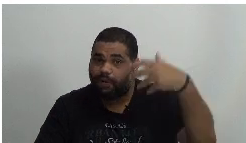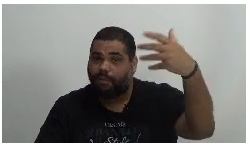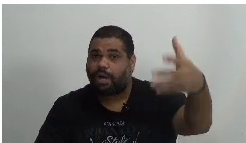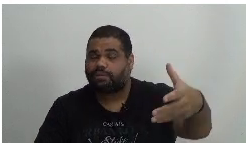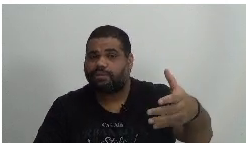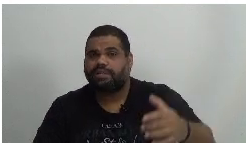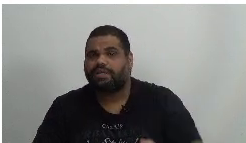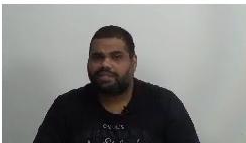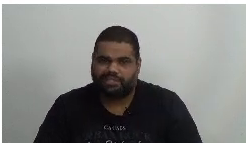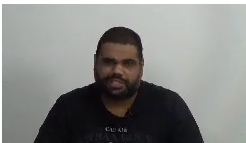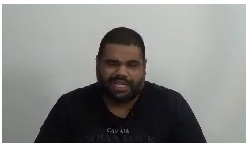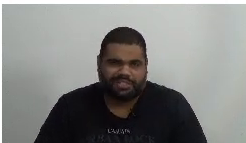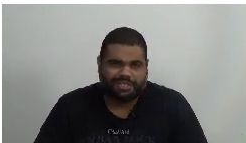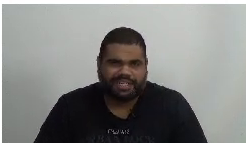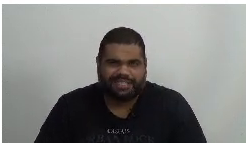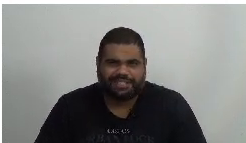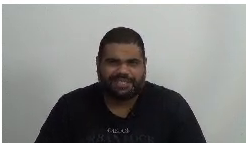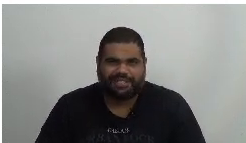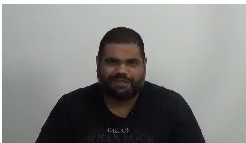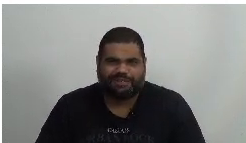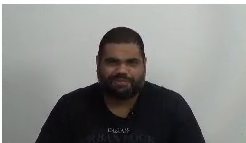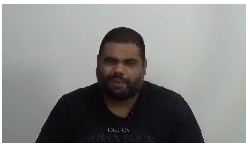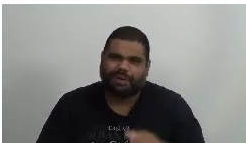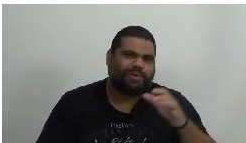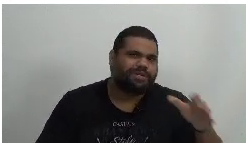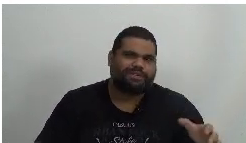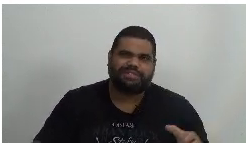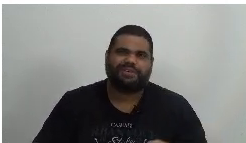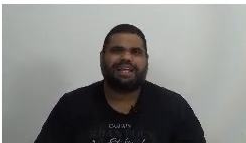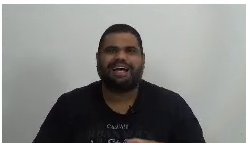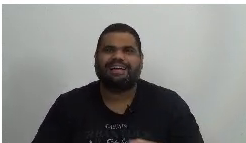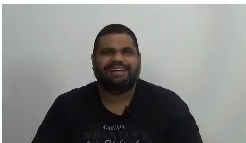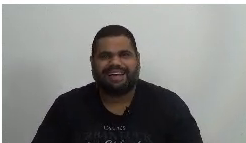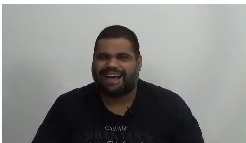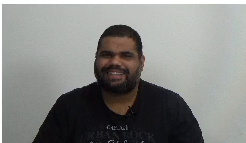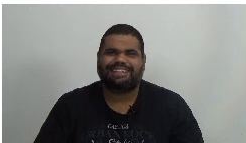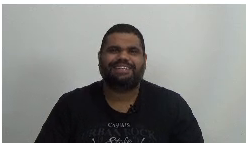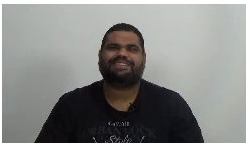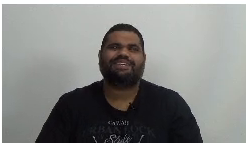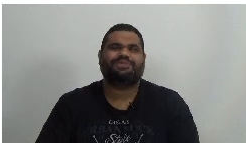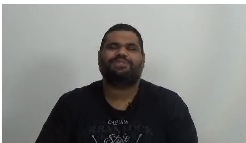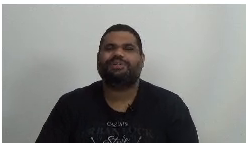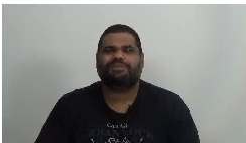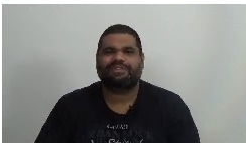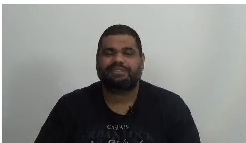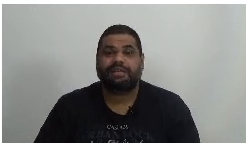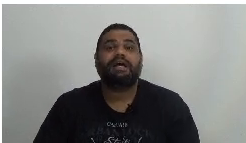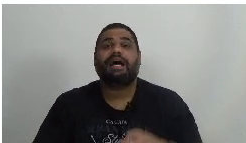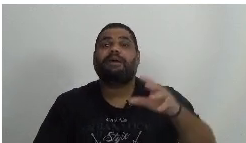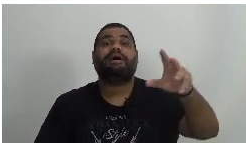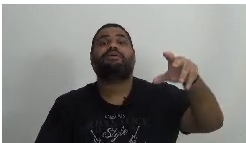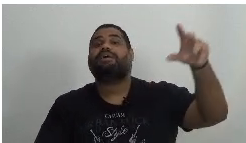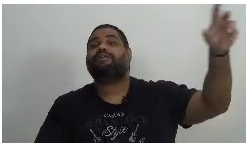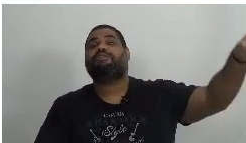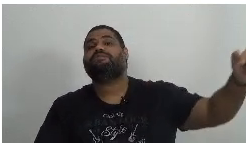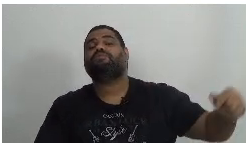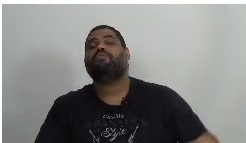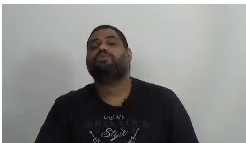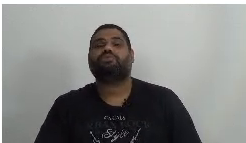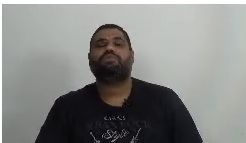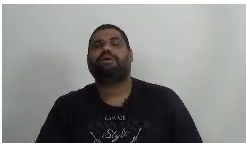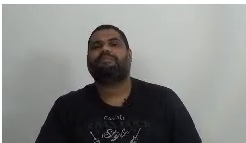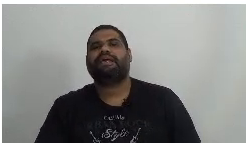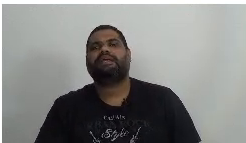Ainda tem um módulo de estatística descritiva. Então, para onde você olhar, a tríade está juntinho com você. Ah, Marcão, quero